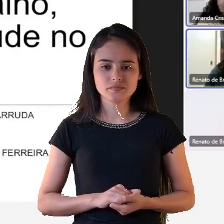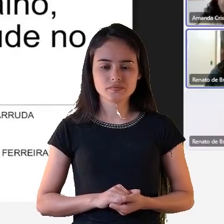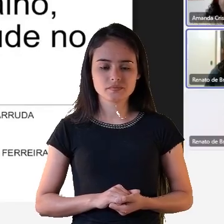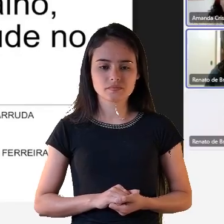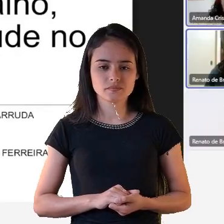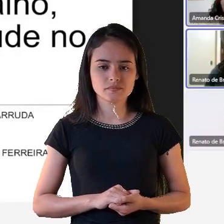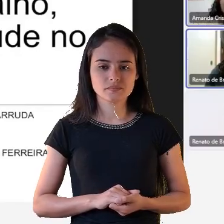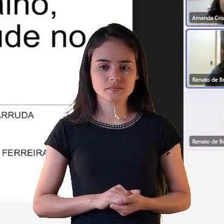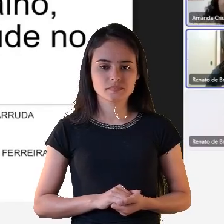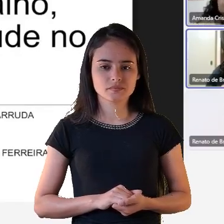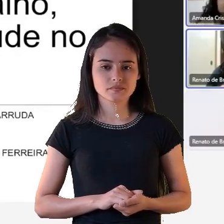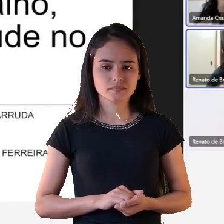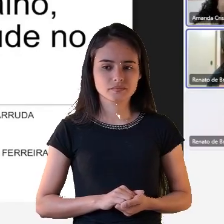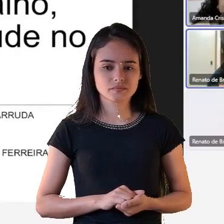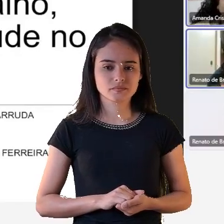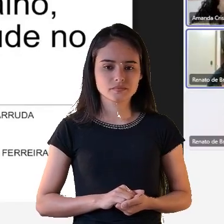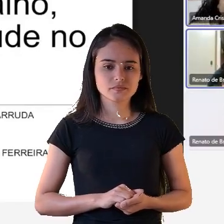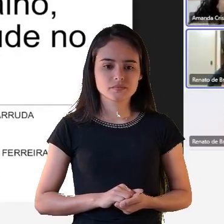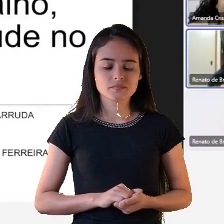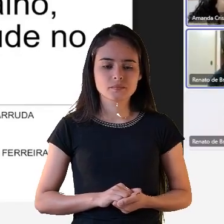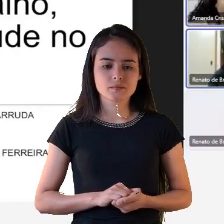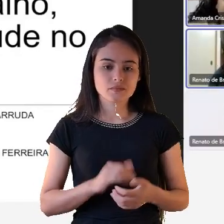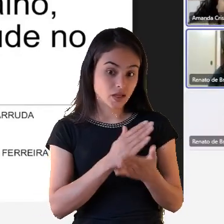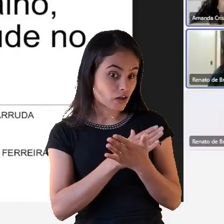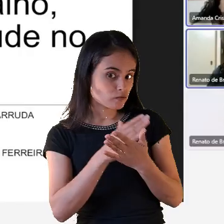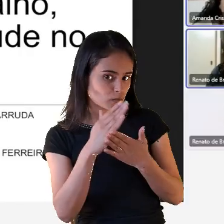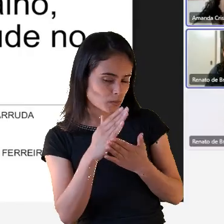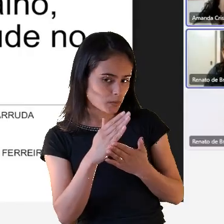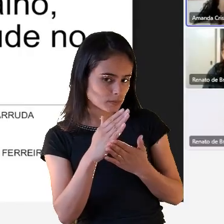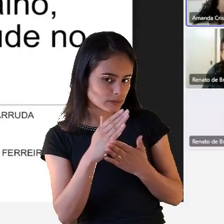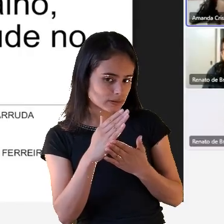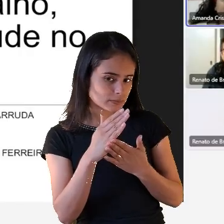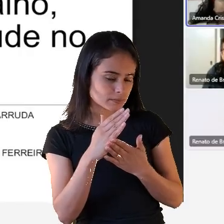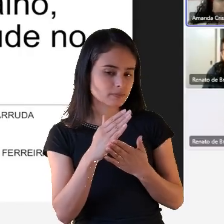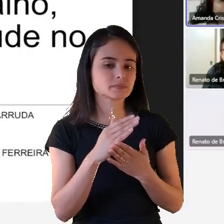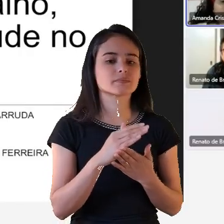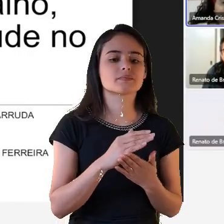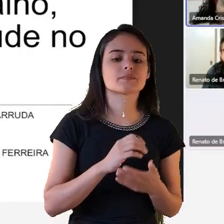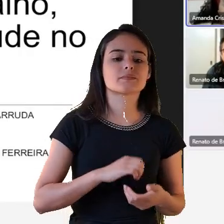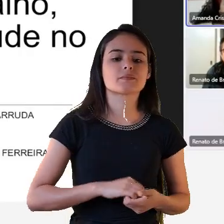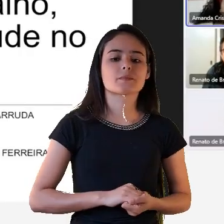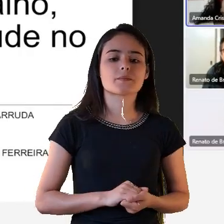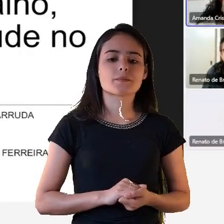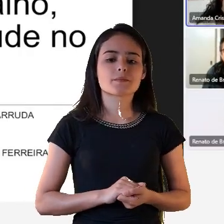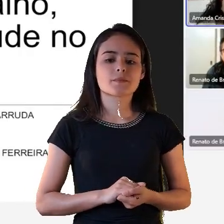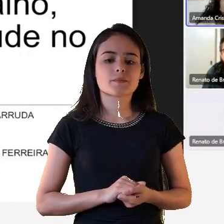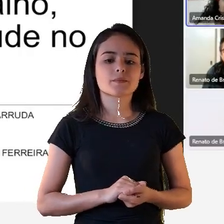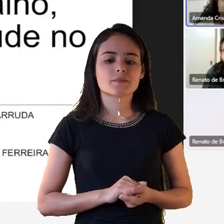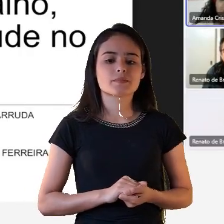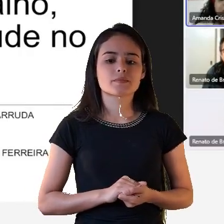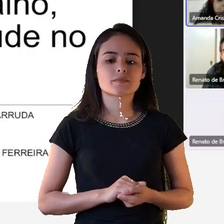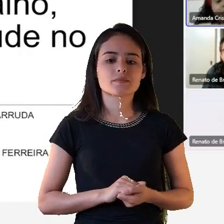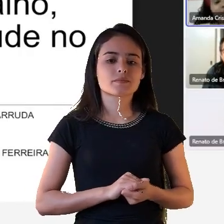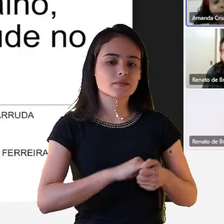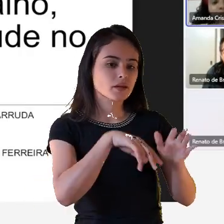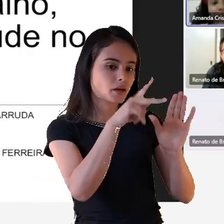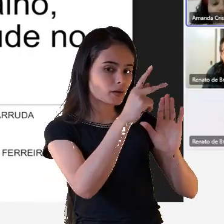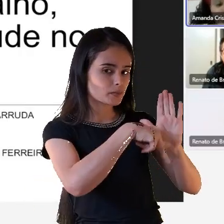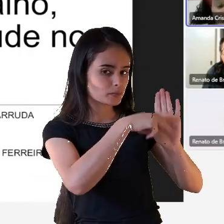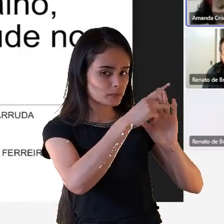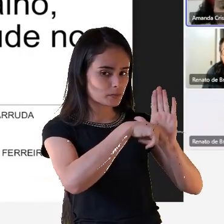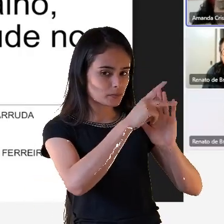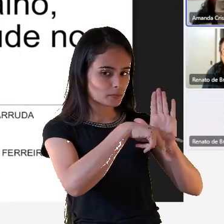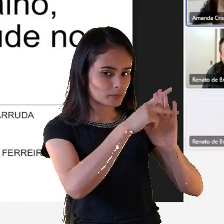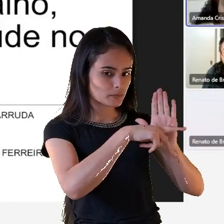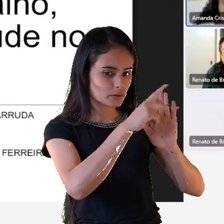então, a nossa aula ela vai ser hoje um recorte, né, do projeto,